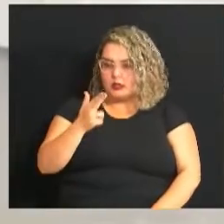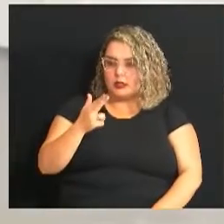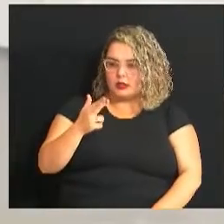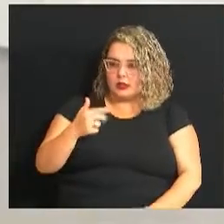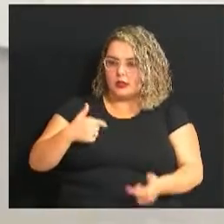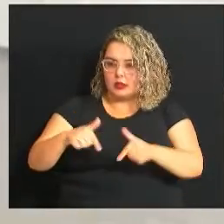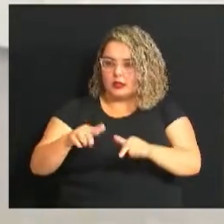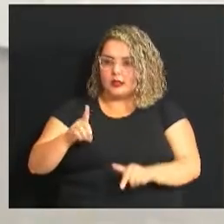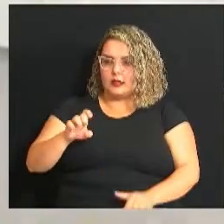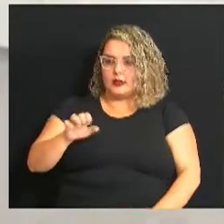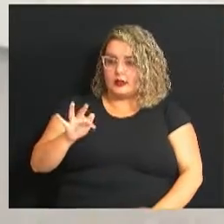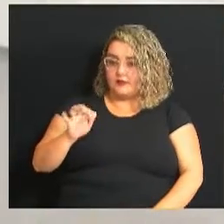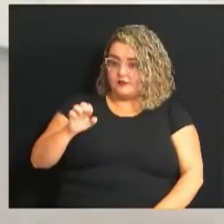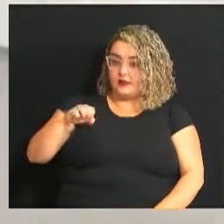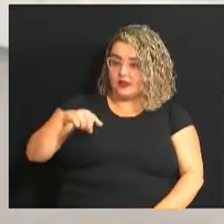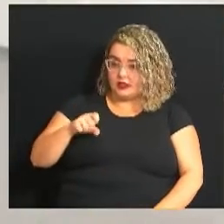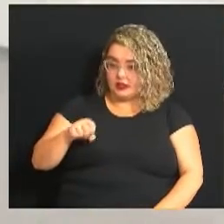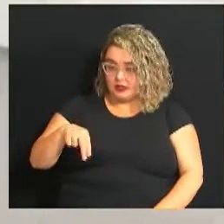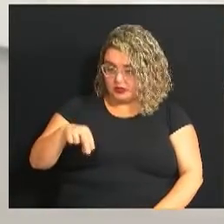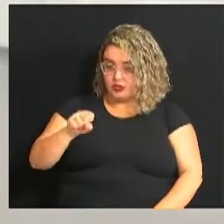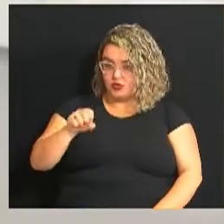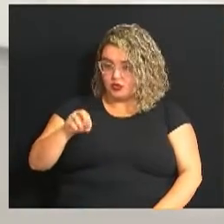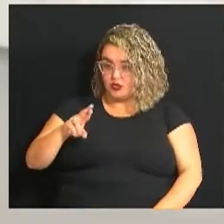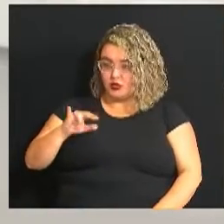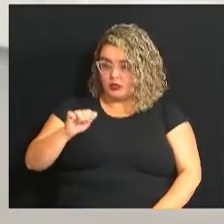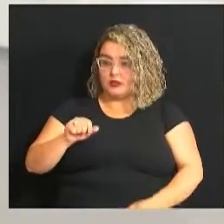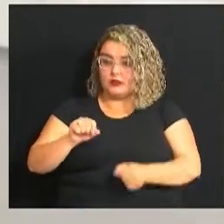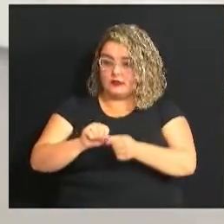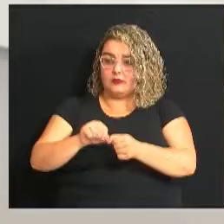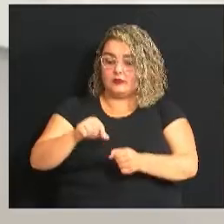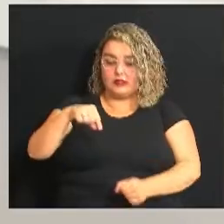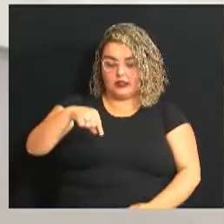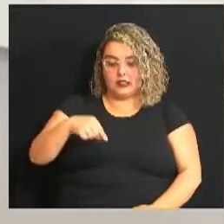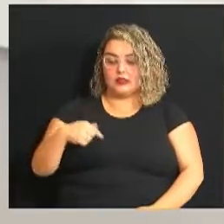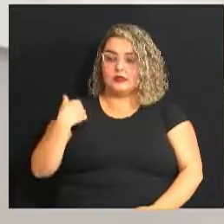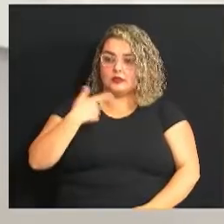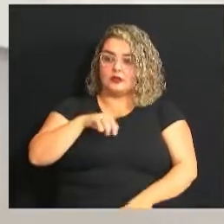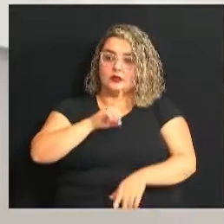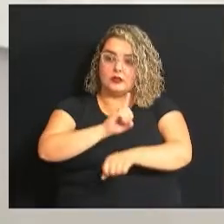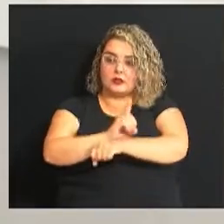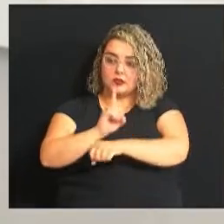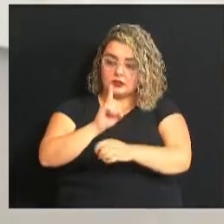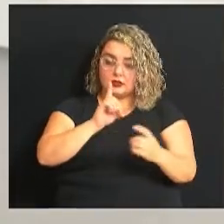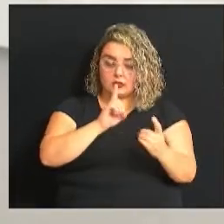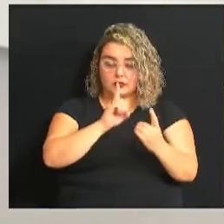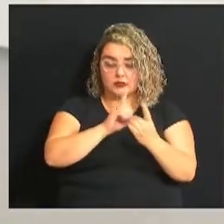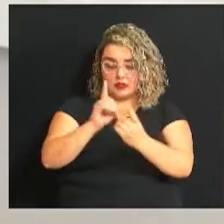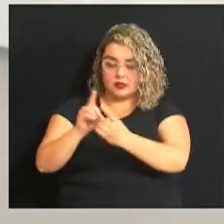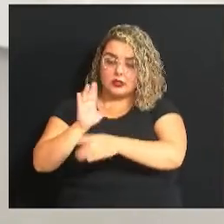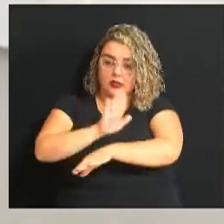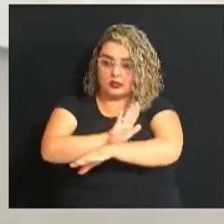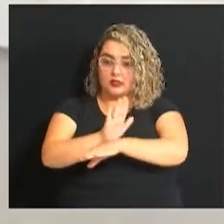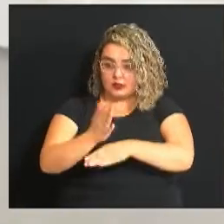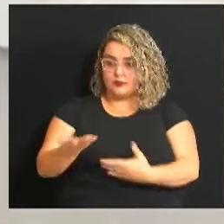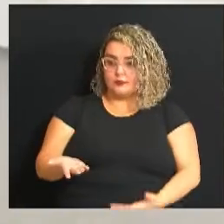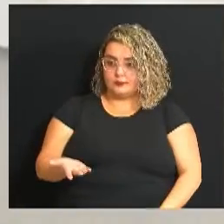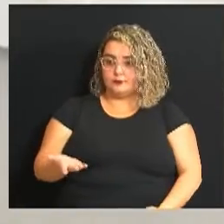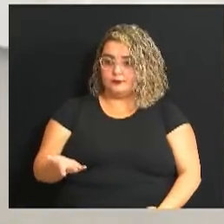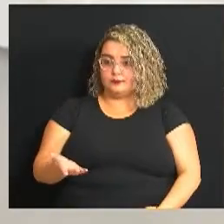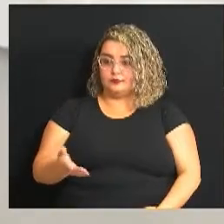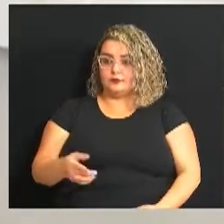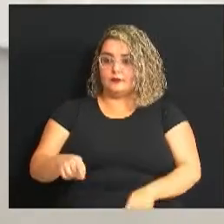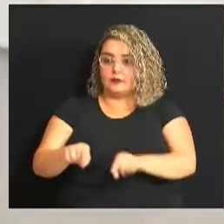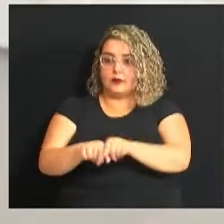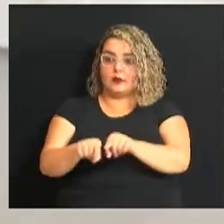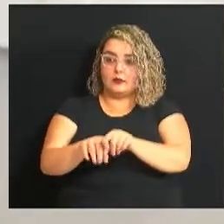Pública faz, né? Mas ela é mantida pela instituição já há 40 anos para esse atendimento. Além da assistência judiciária, nós também temos um